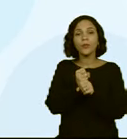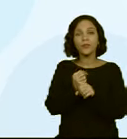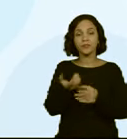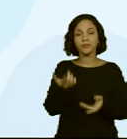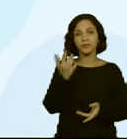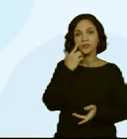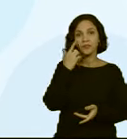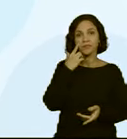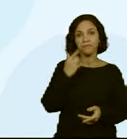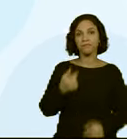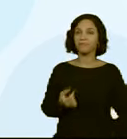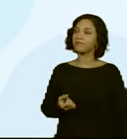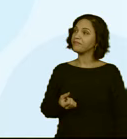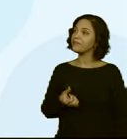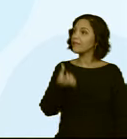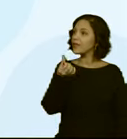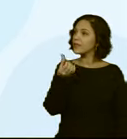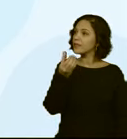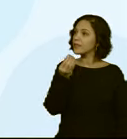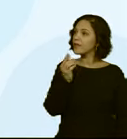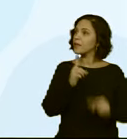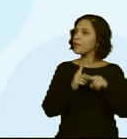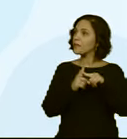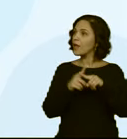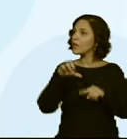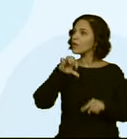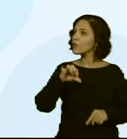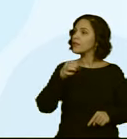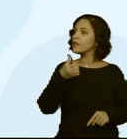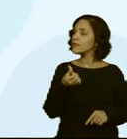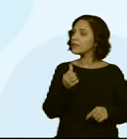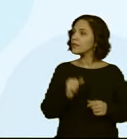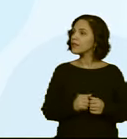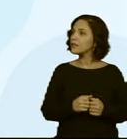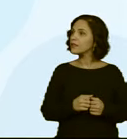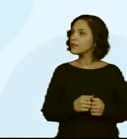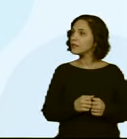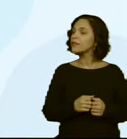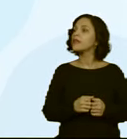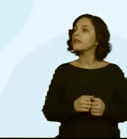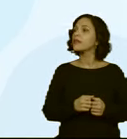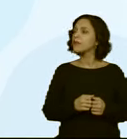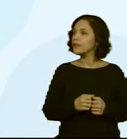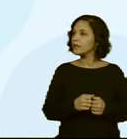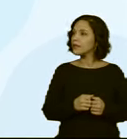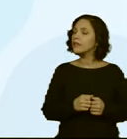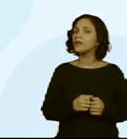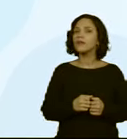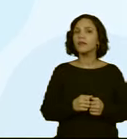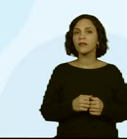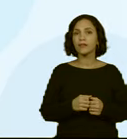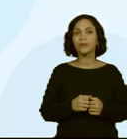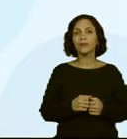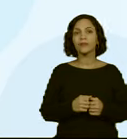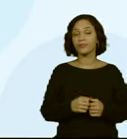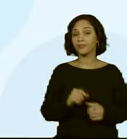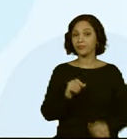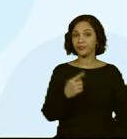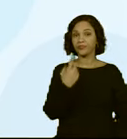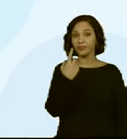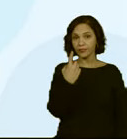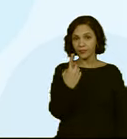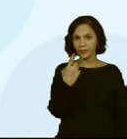60 com mais 96 em 69 com 6